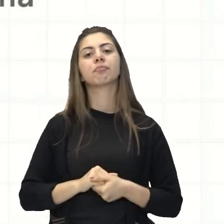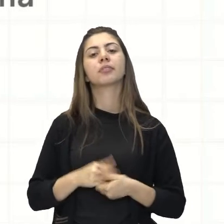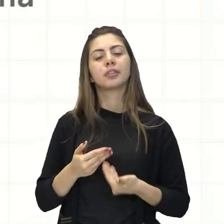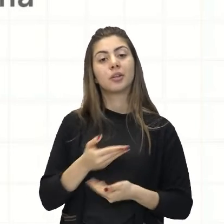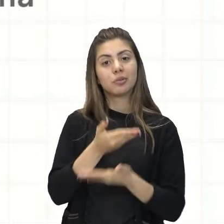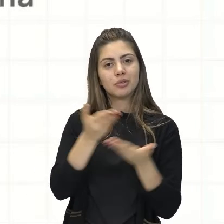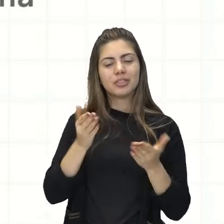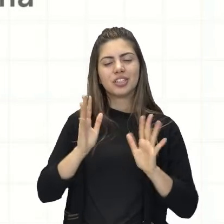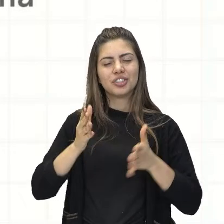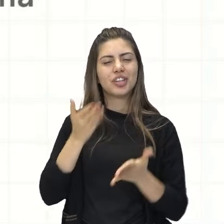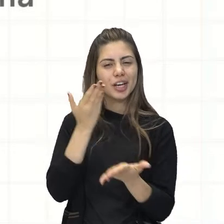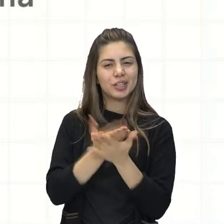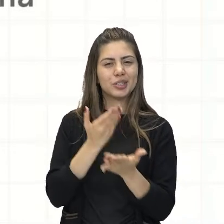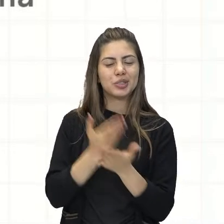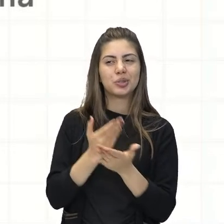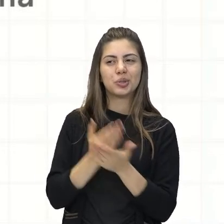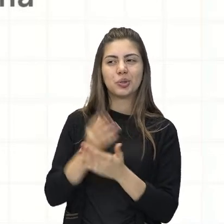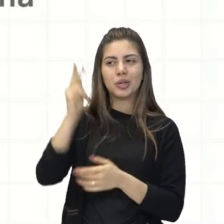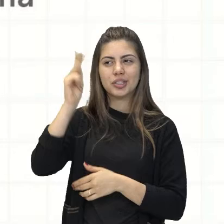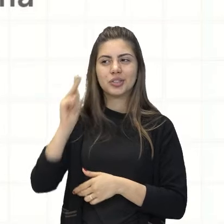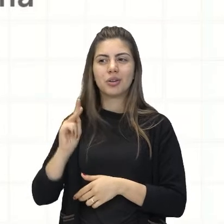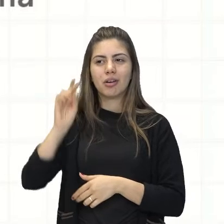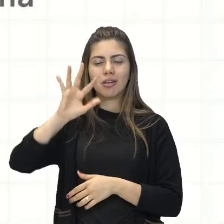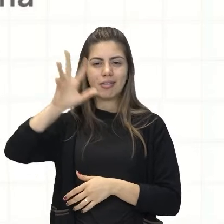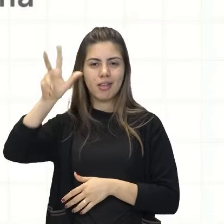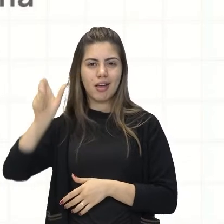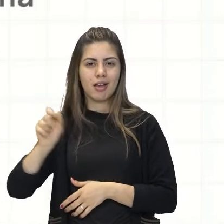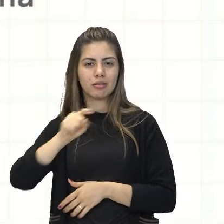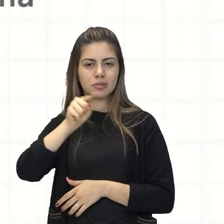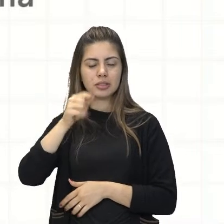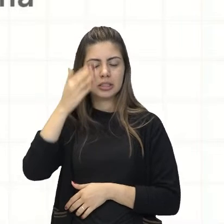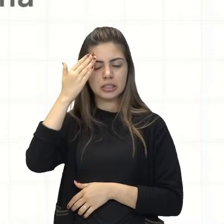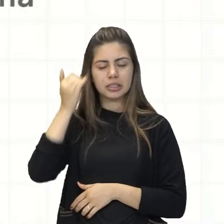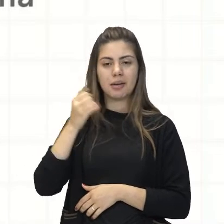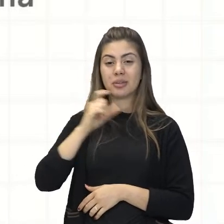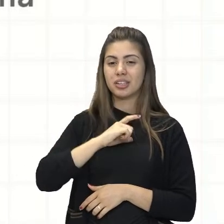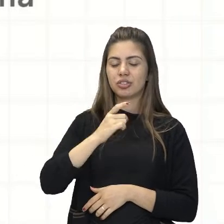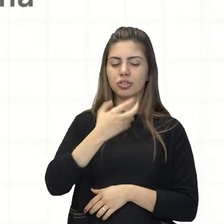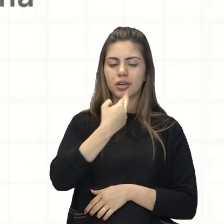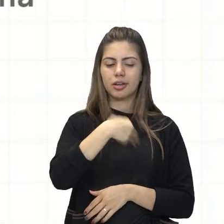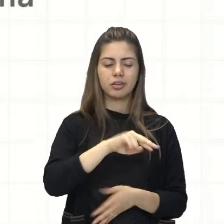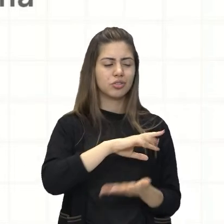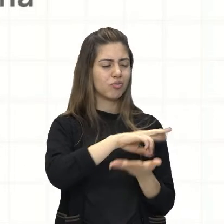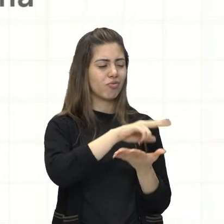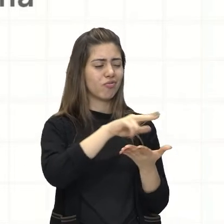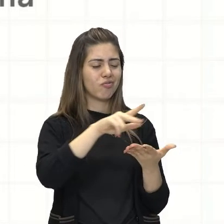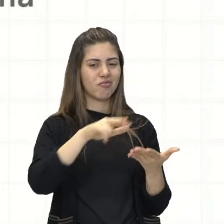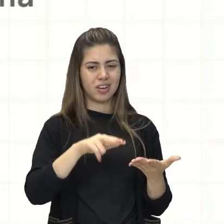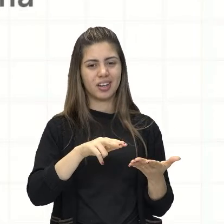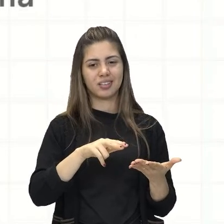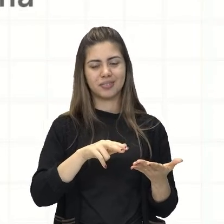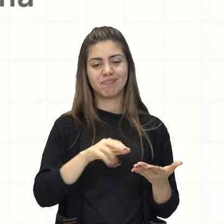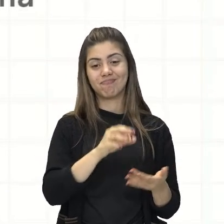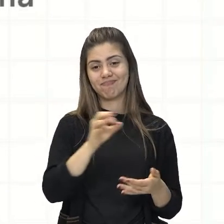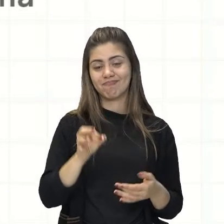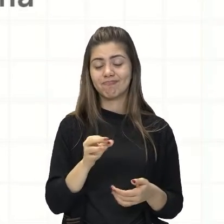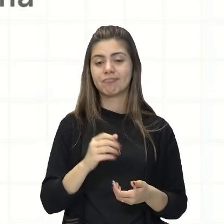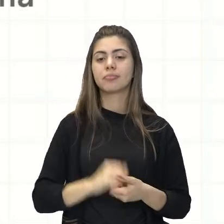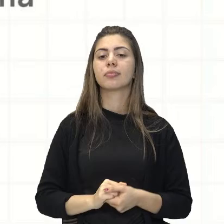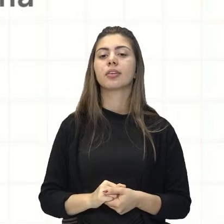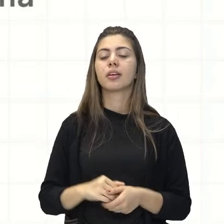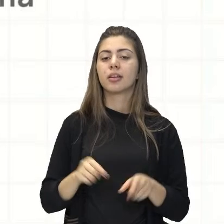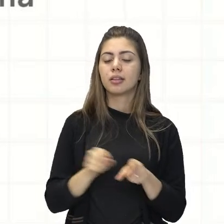da África, você sabe que tinham diversas religiões, tinham